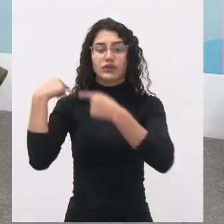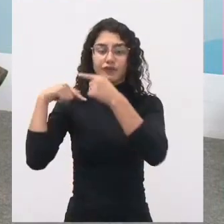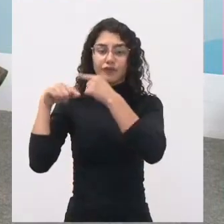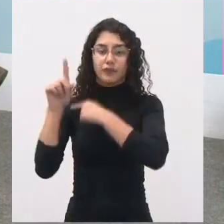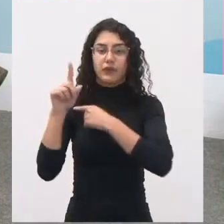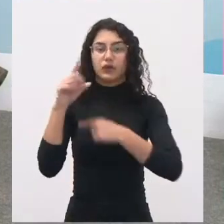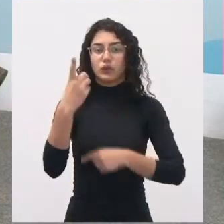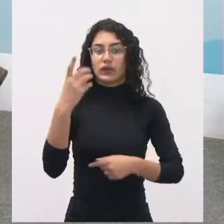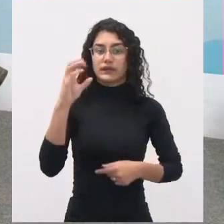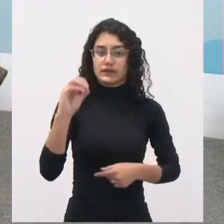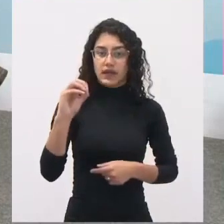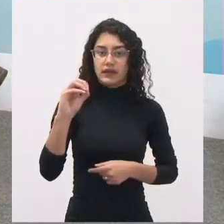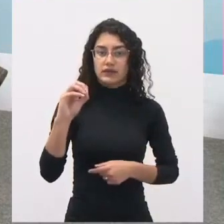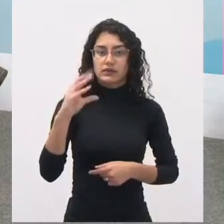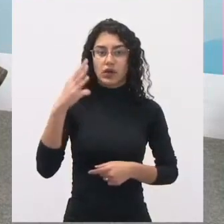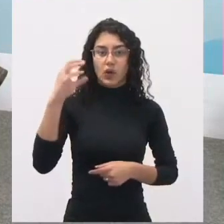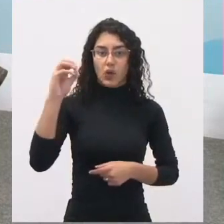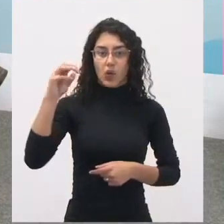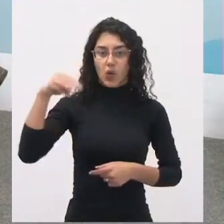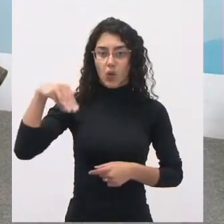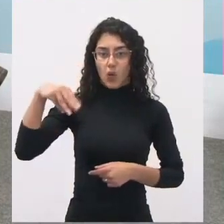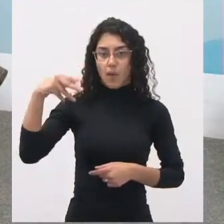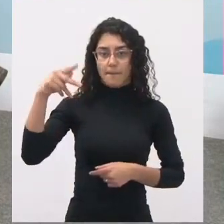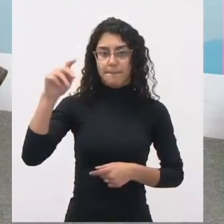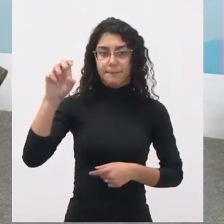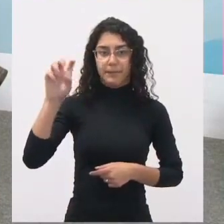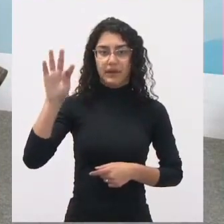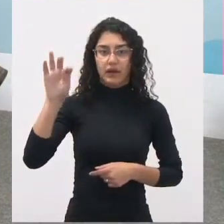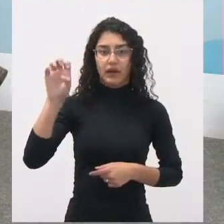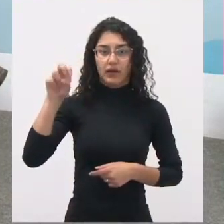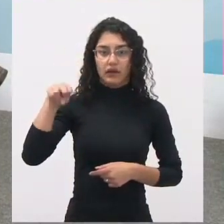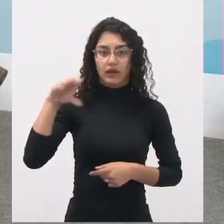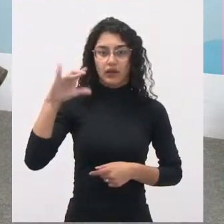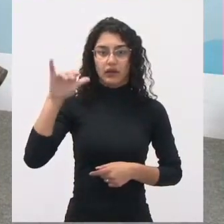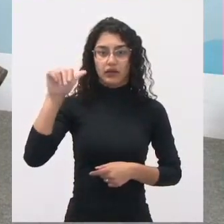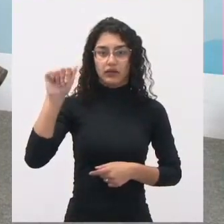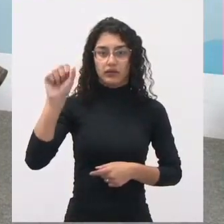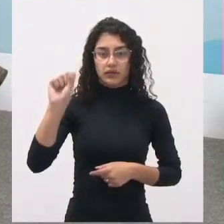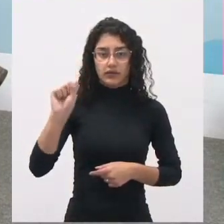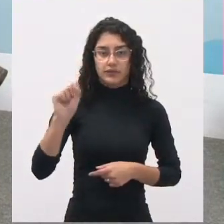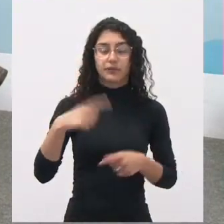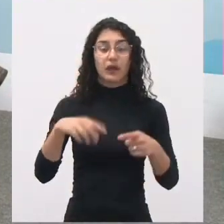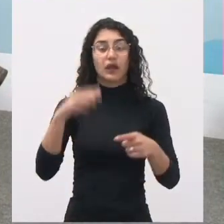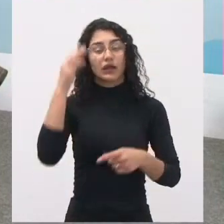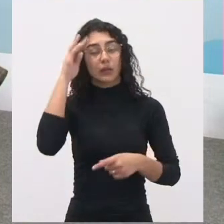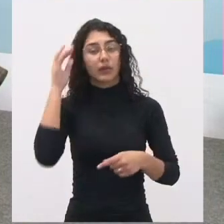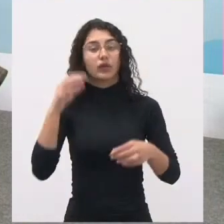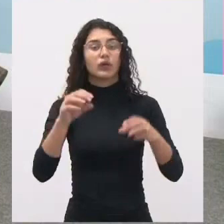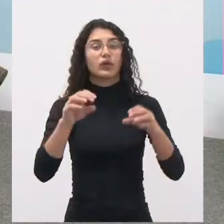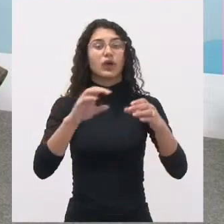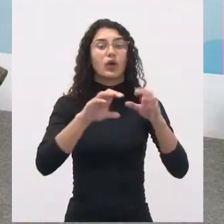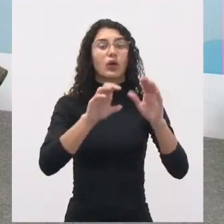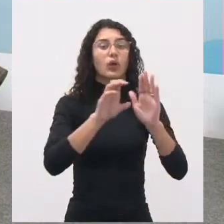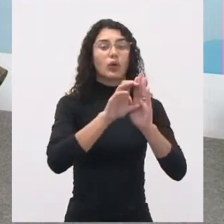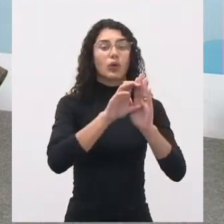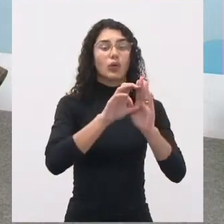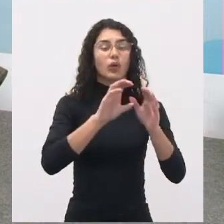perfeito. Exatamente, né? As competências, lembrando que as cognitivas, e também agora não tem mais questão das